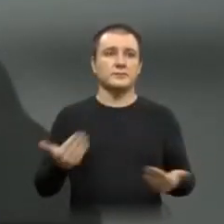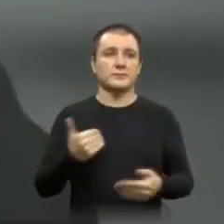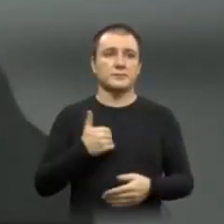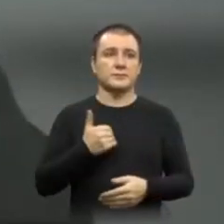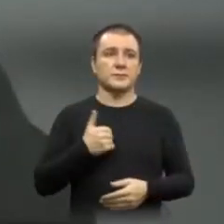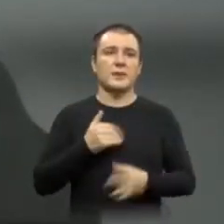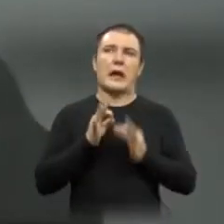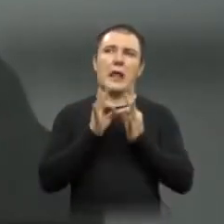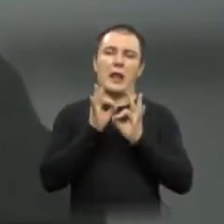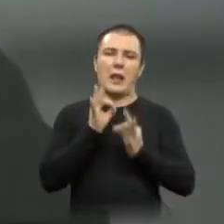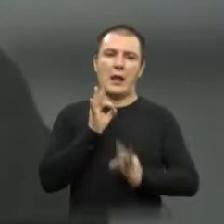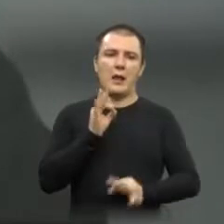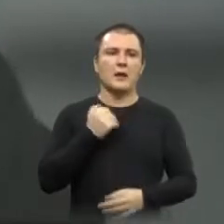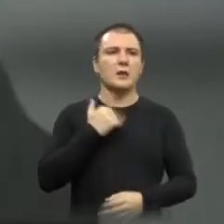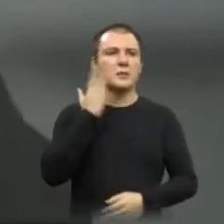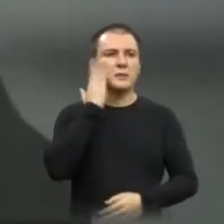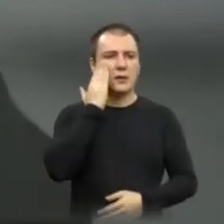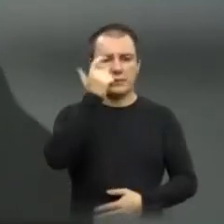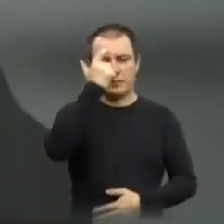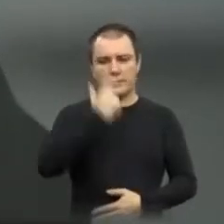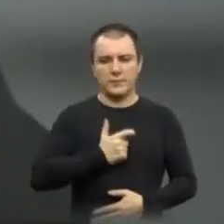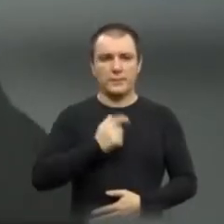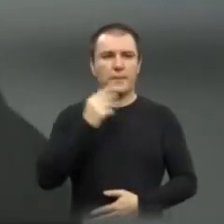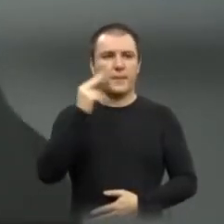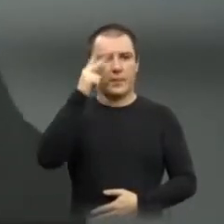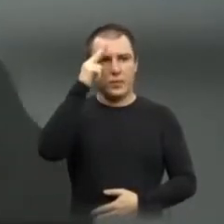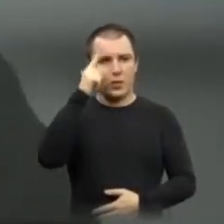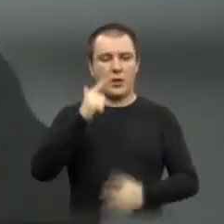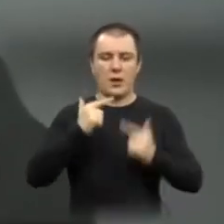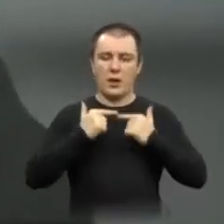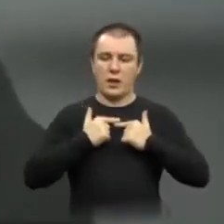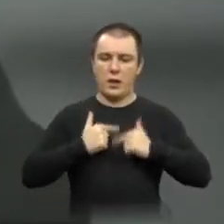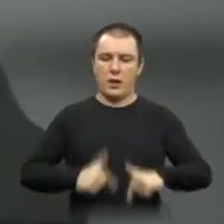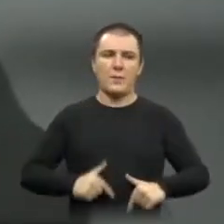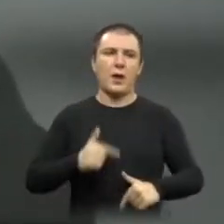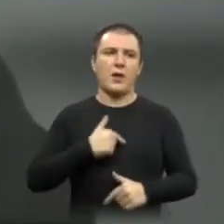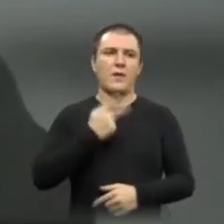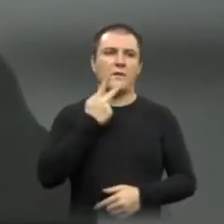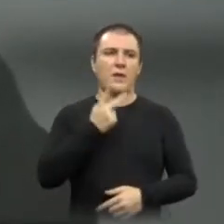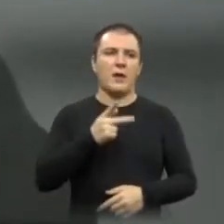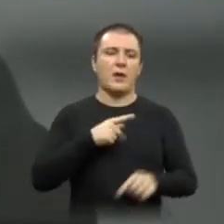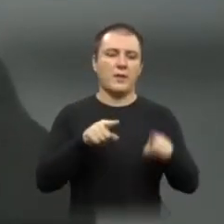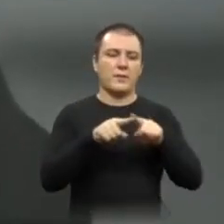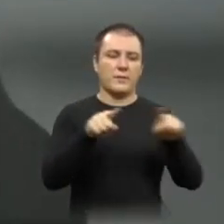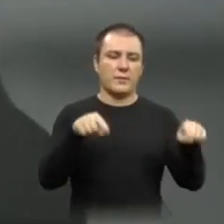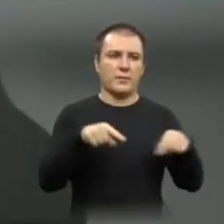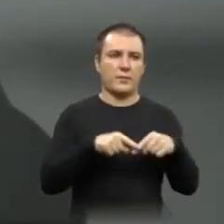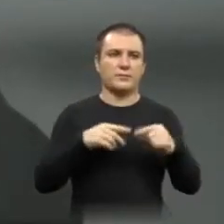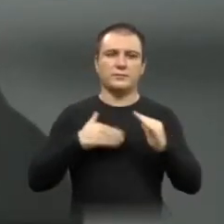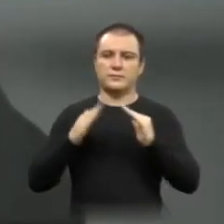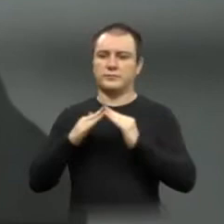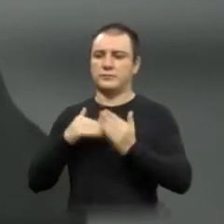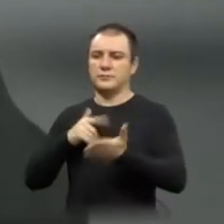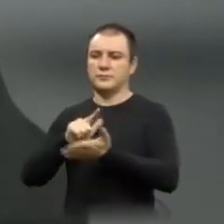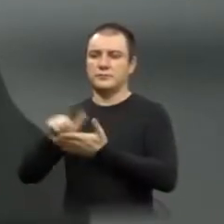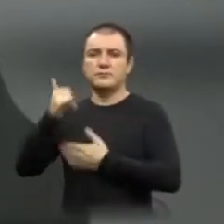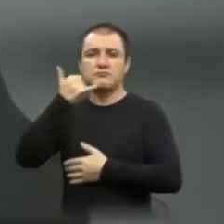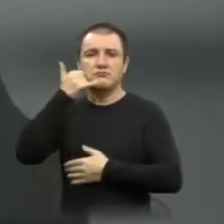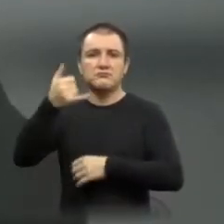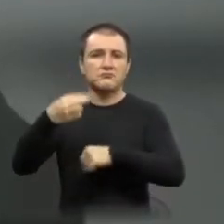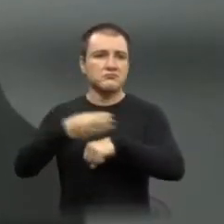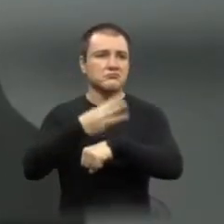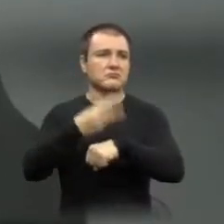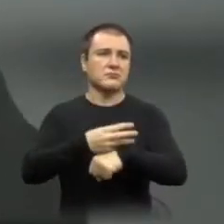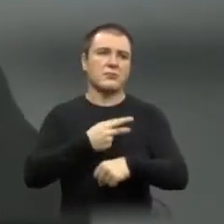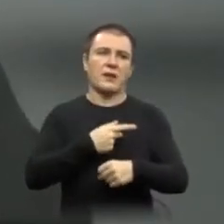mais que eu seja falastrona eu sei muito bem do que eu sou a minha história é limpa o que eu falo aqui eu falo gabinete fala na minha casa falando no telefone fala